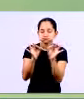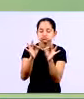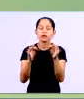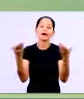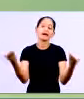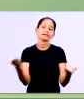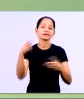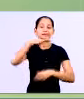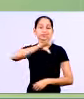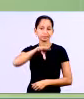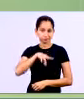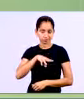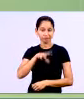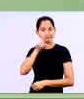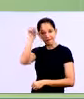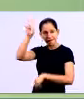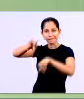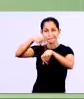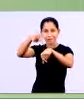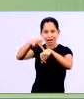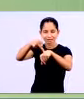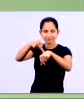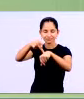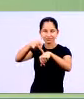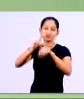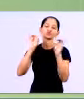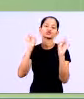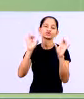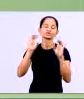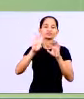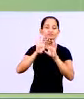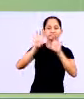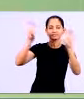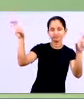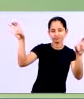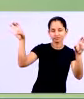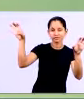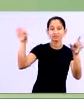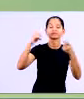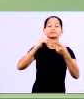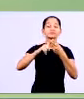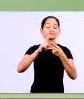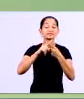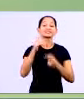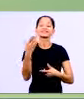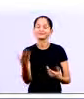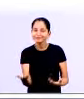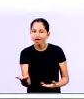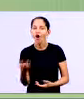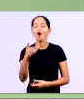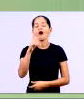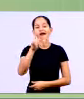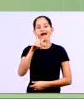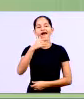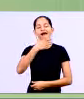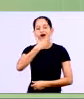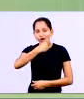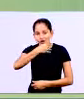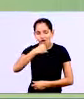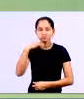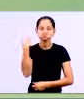em Portugal, não incluiu o Brasil. Gonçalves Viana, e meu parente aí, professora Tayane.